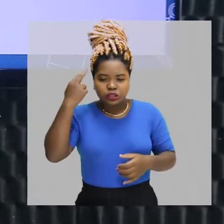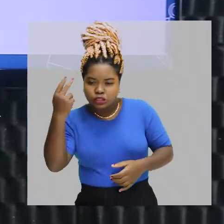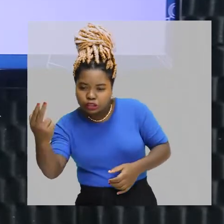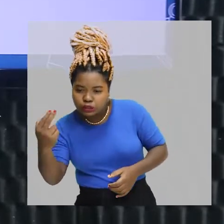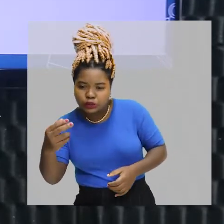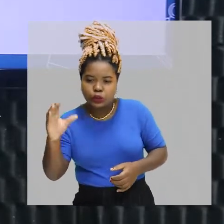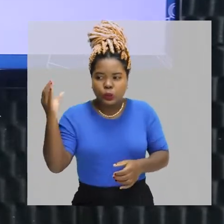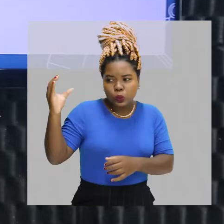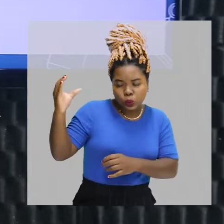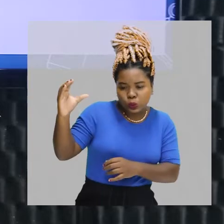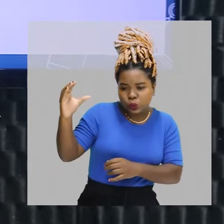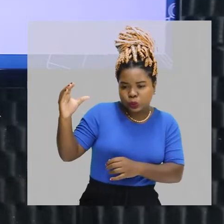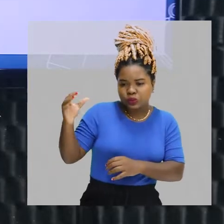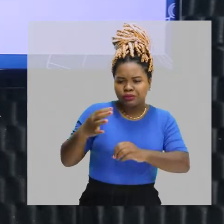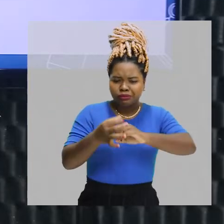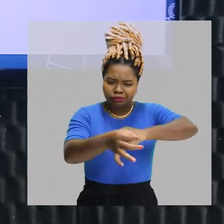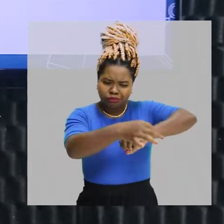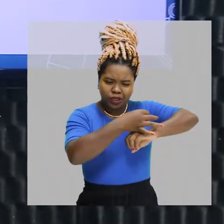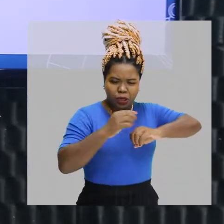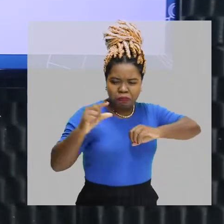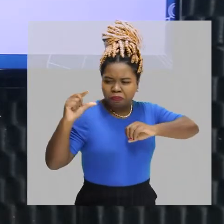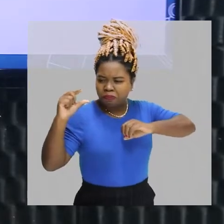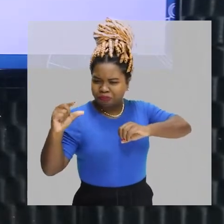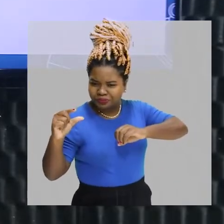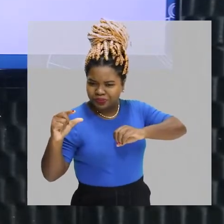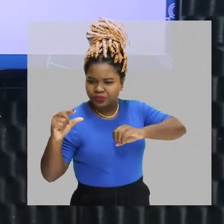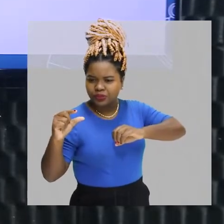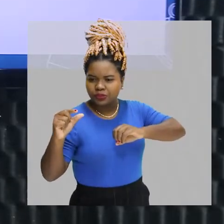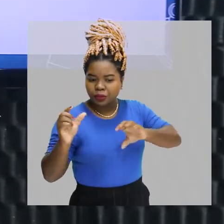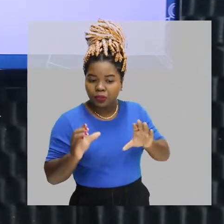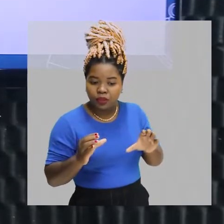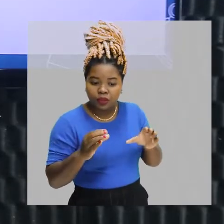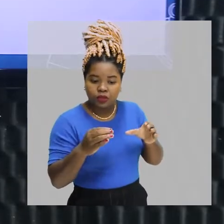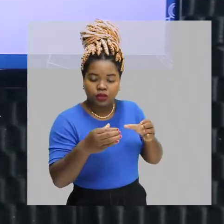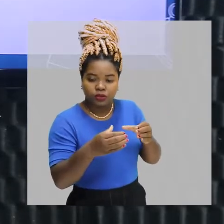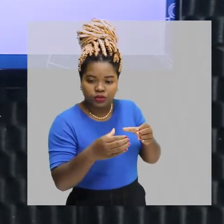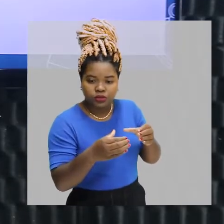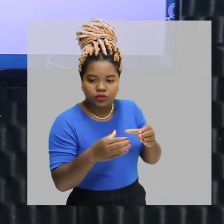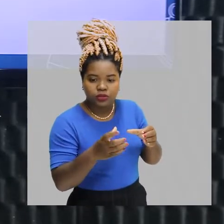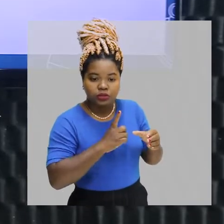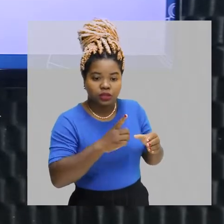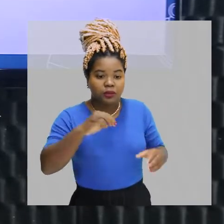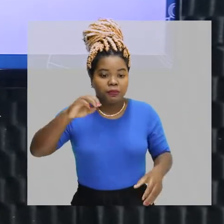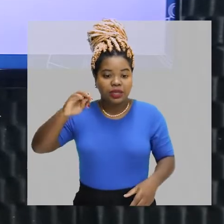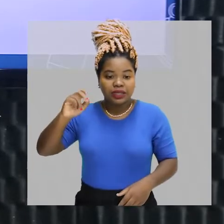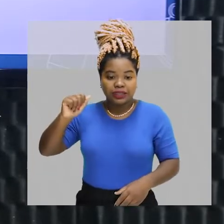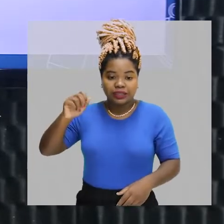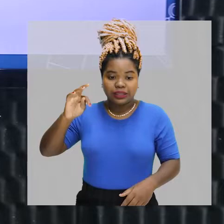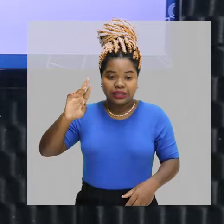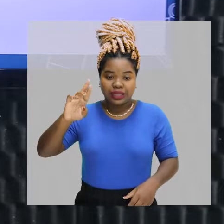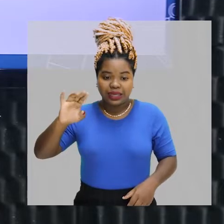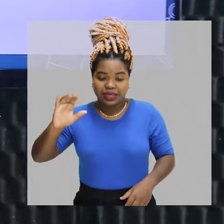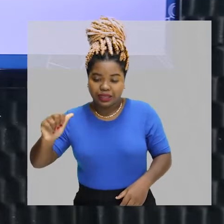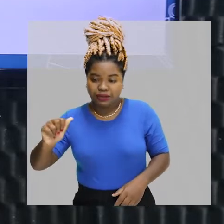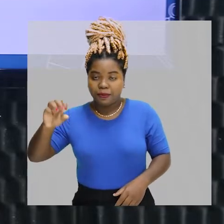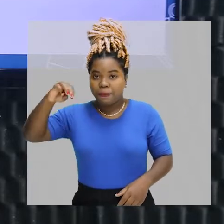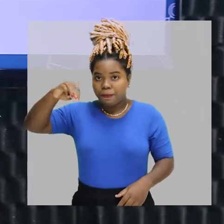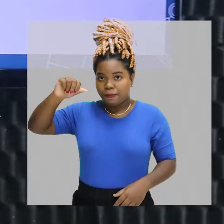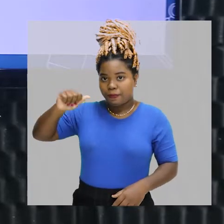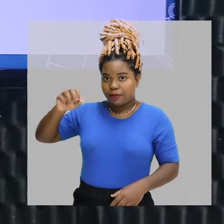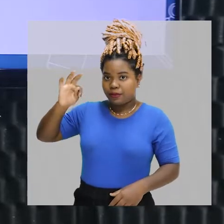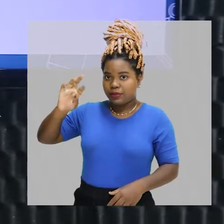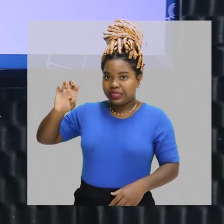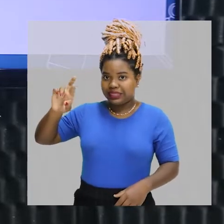pequenas partículas, né, que em conjunto constituem a matéria, certo? Foi ainda